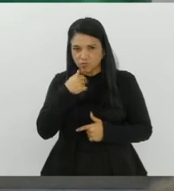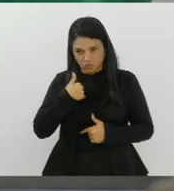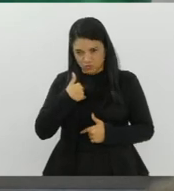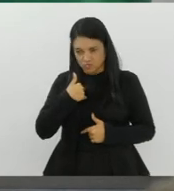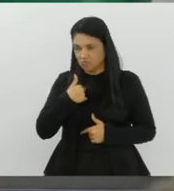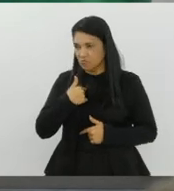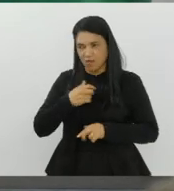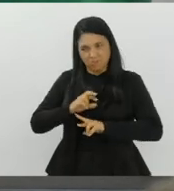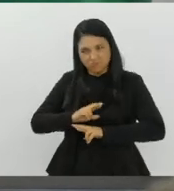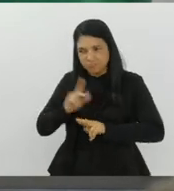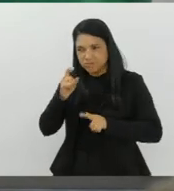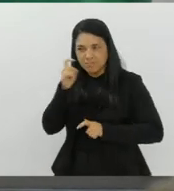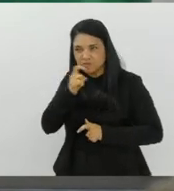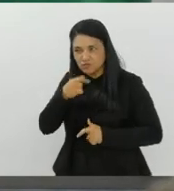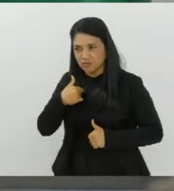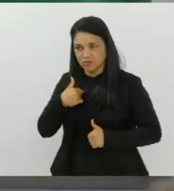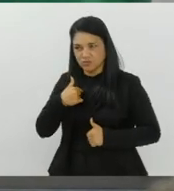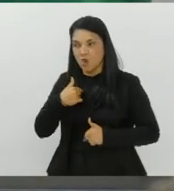sou.